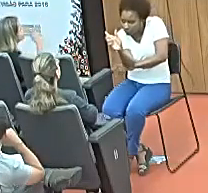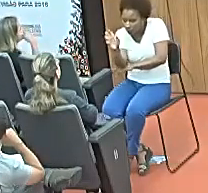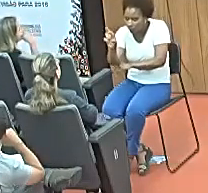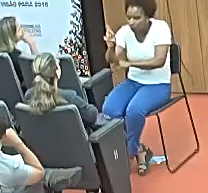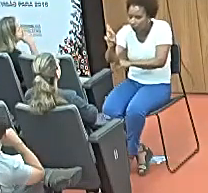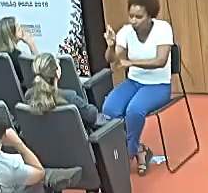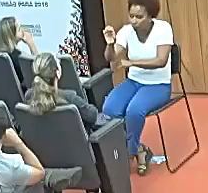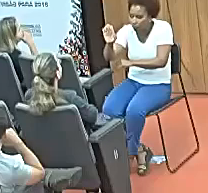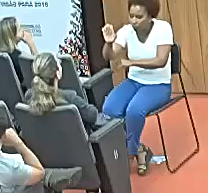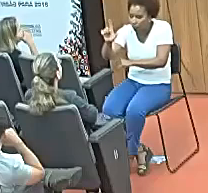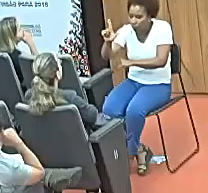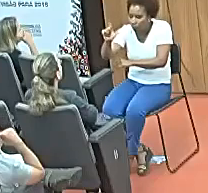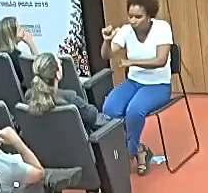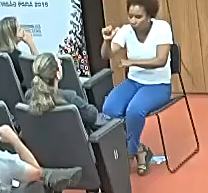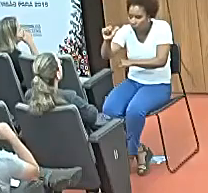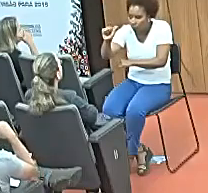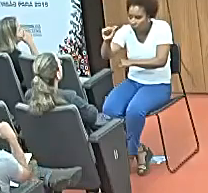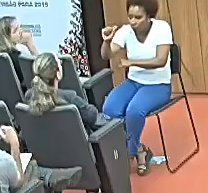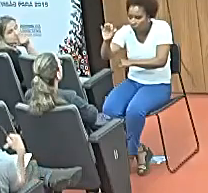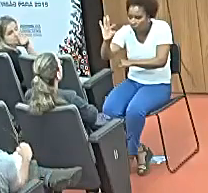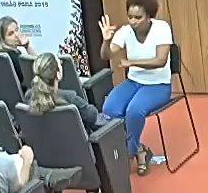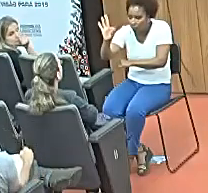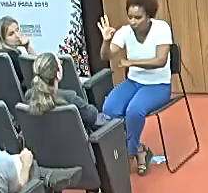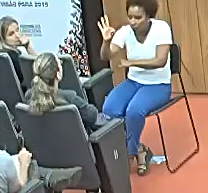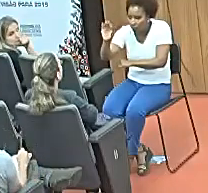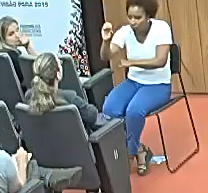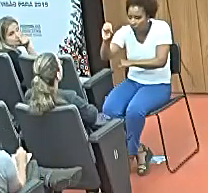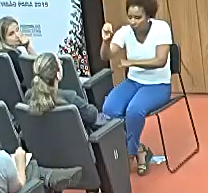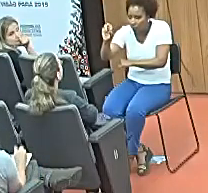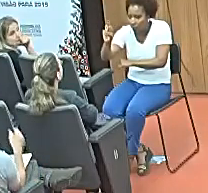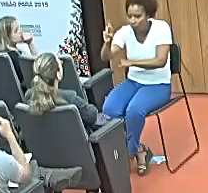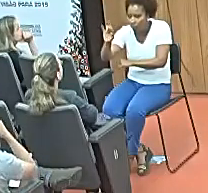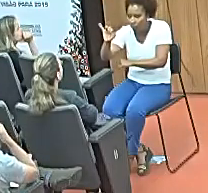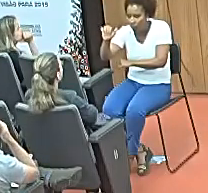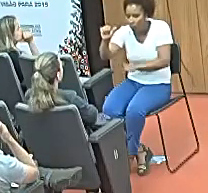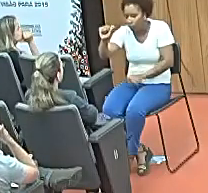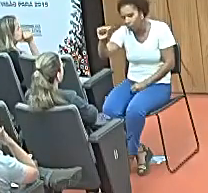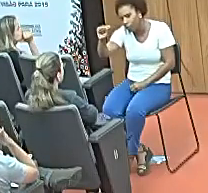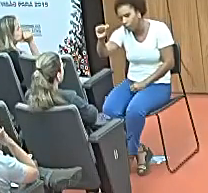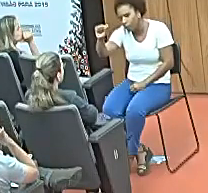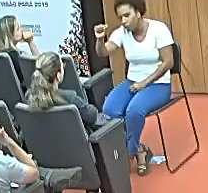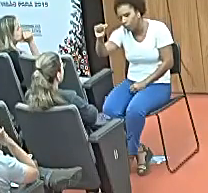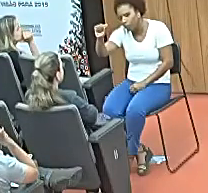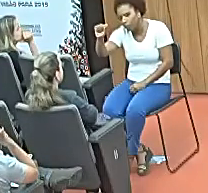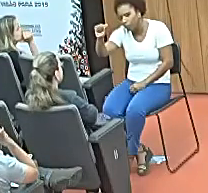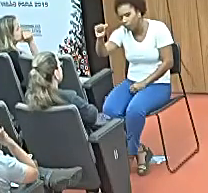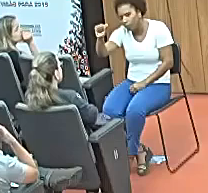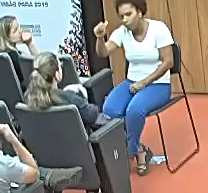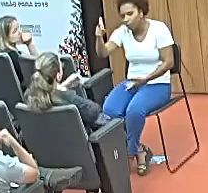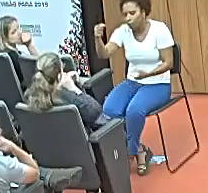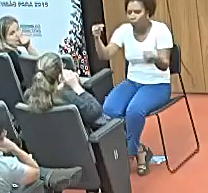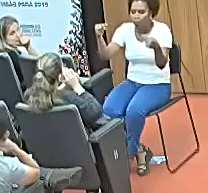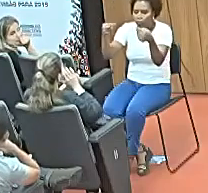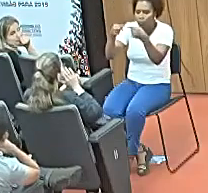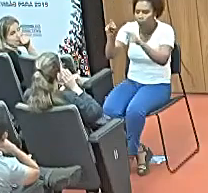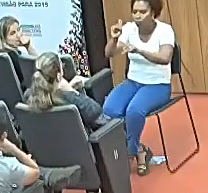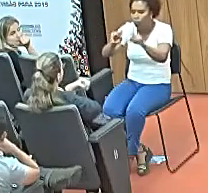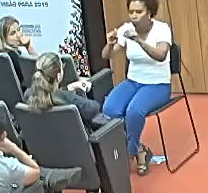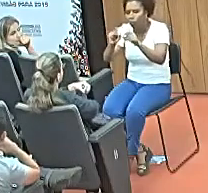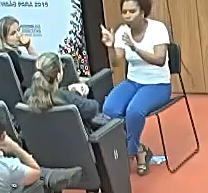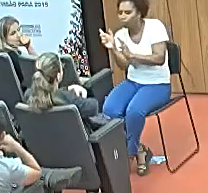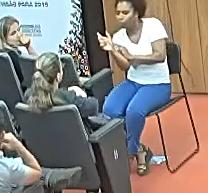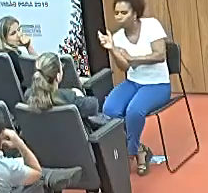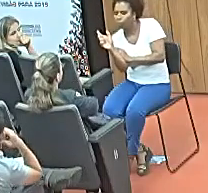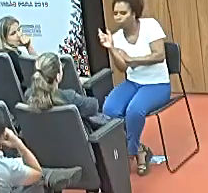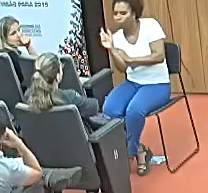tão no papel que vocês vão está não é o que eu vou fazer a relatoria que é então as ações que foram